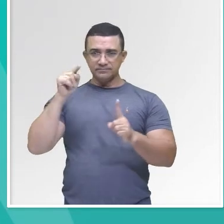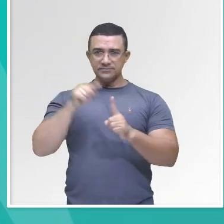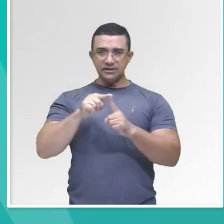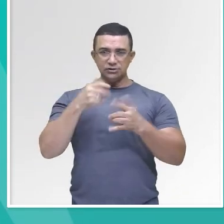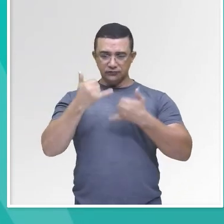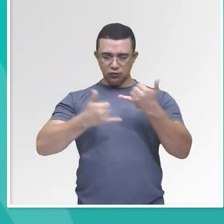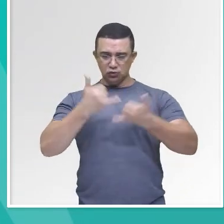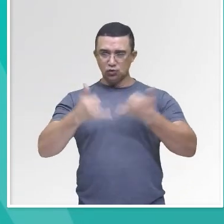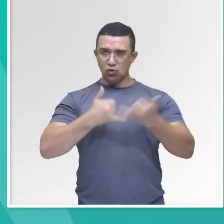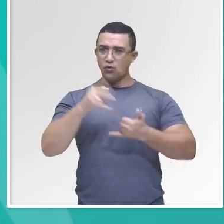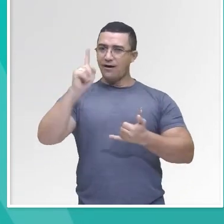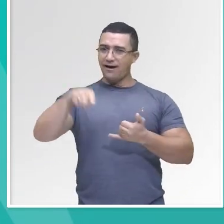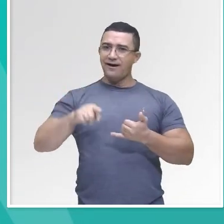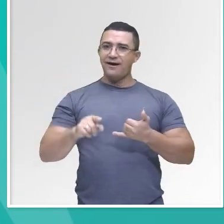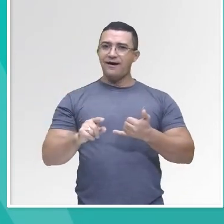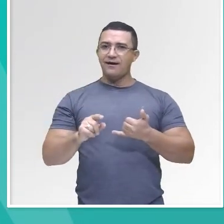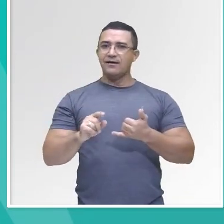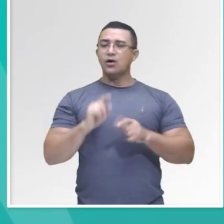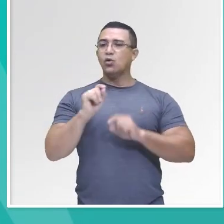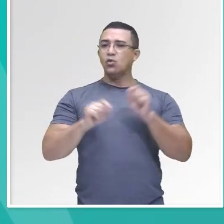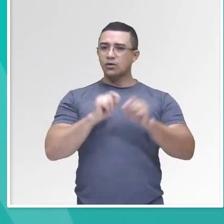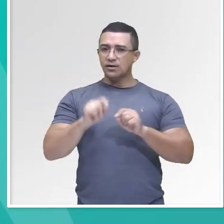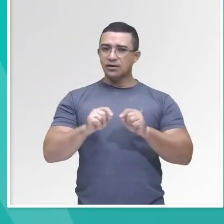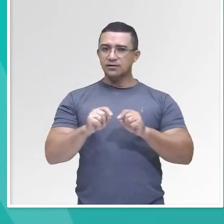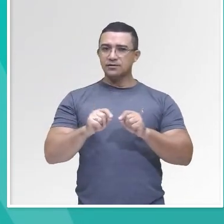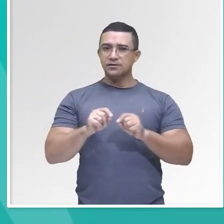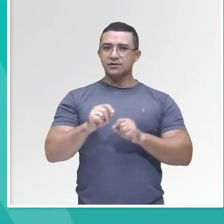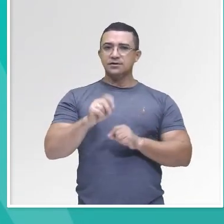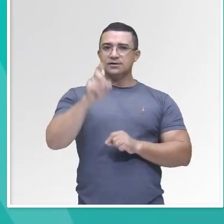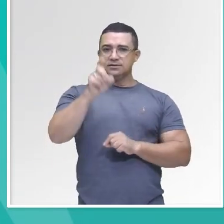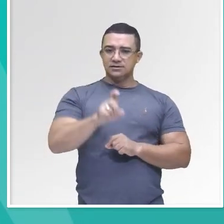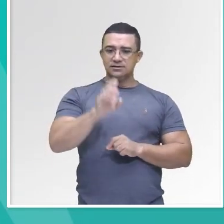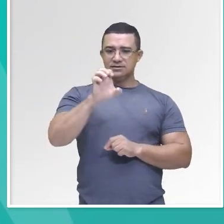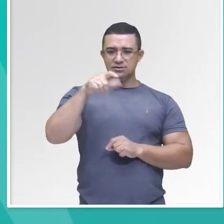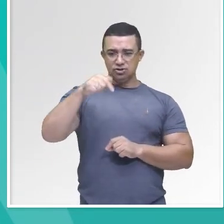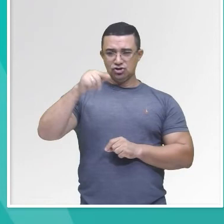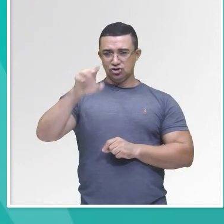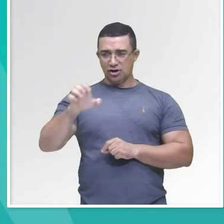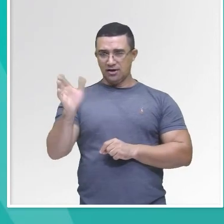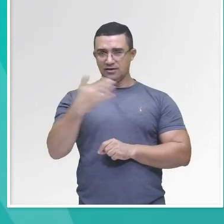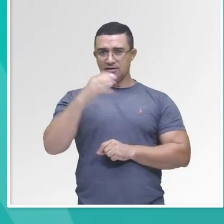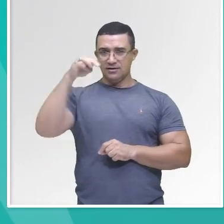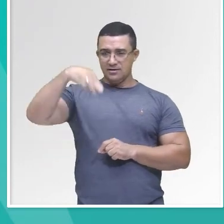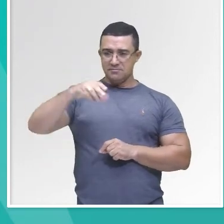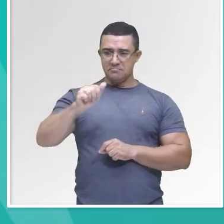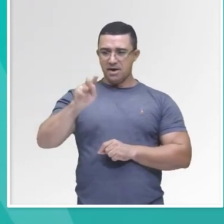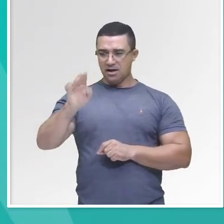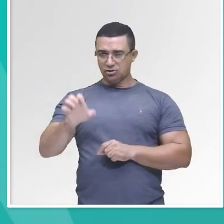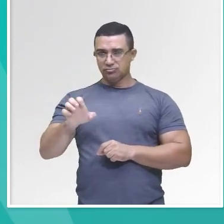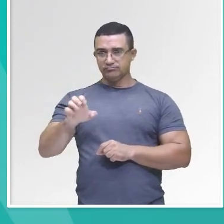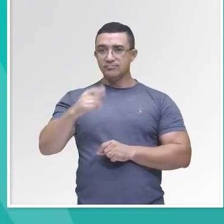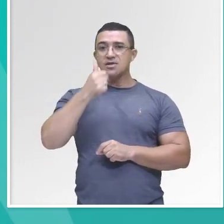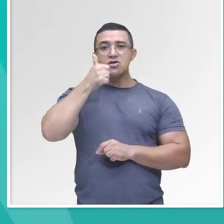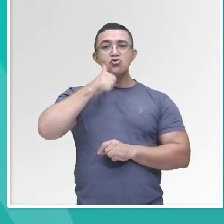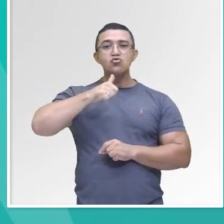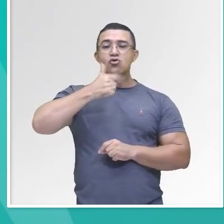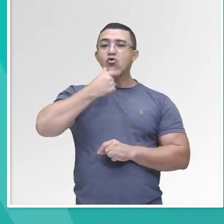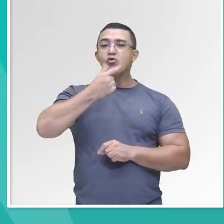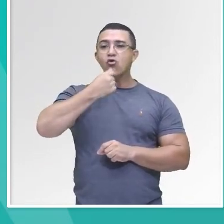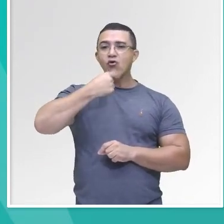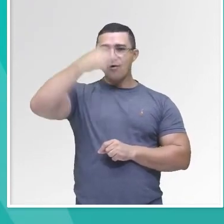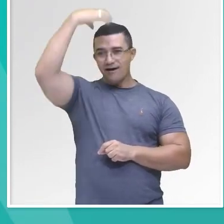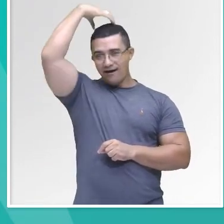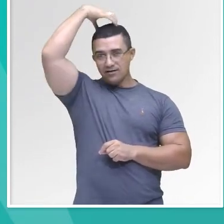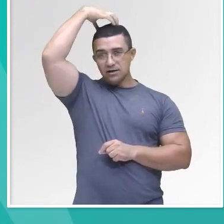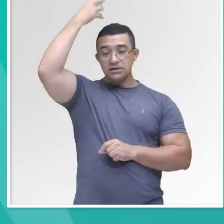jogo é dar checkmate no rei, ou seja, é tirá-lo da jogada. Quando acontece isso, a